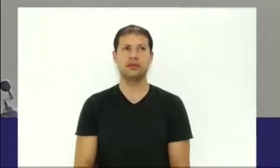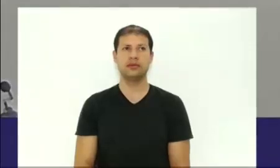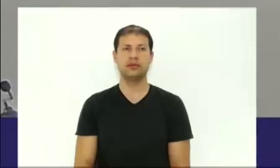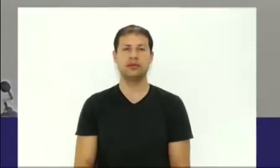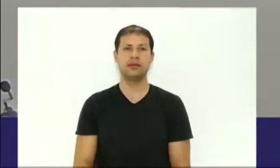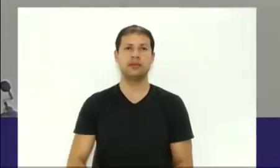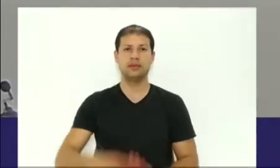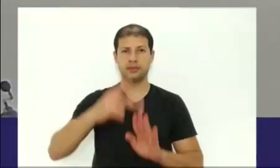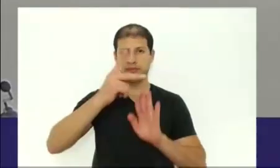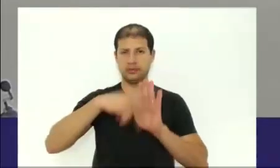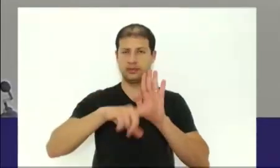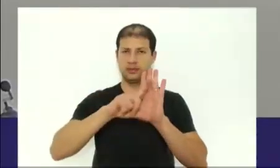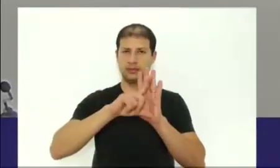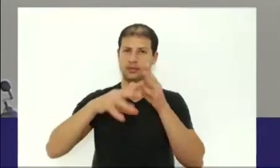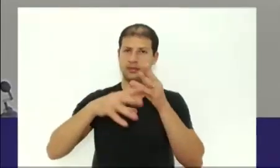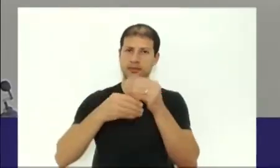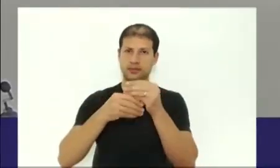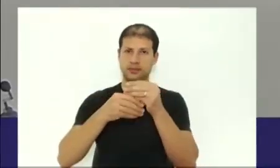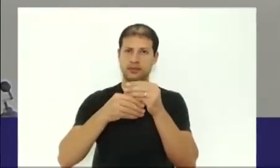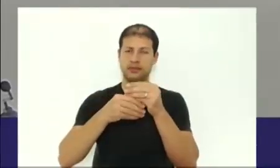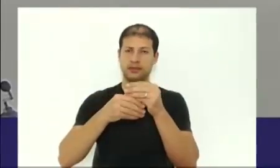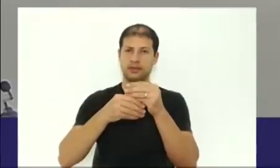Projeto de Lei Complementar